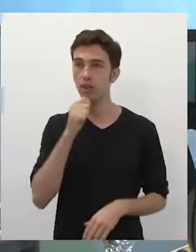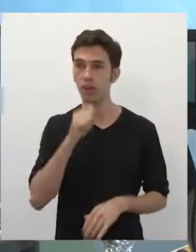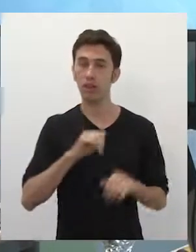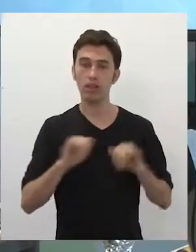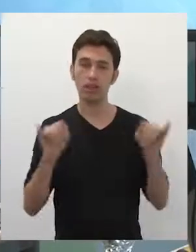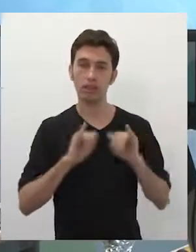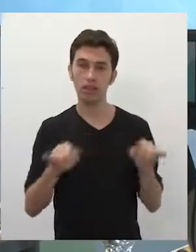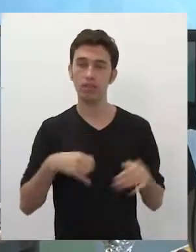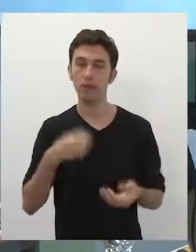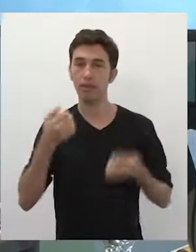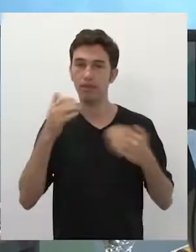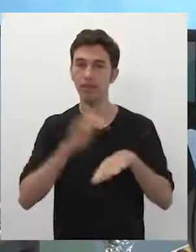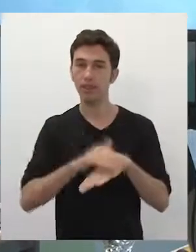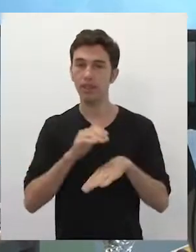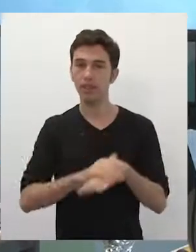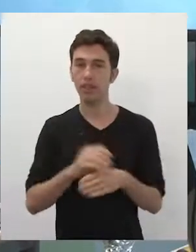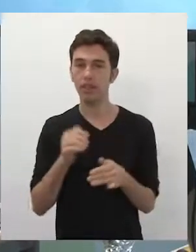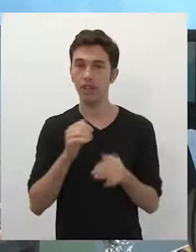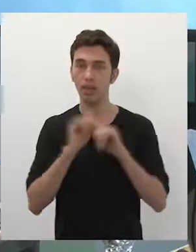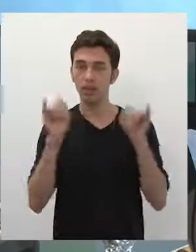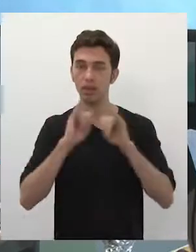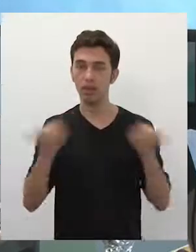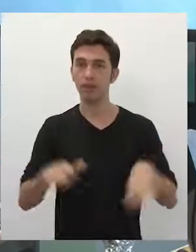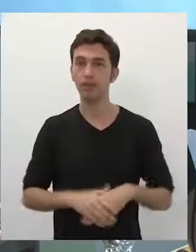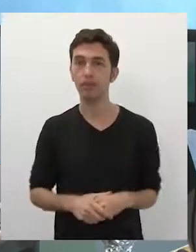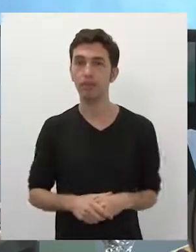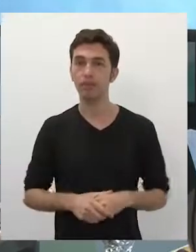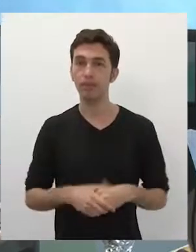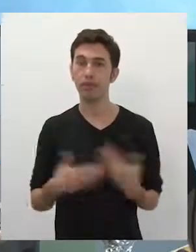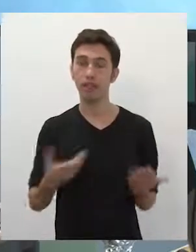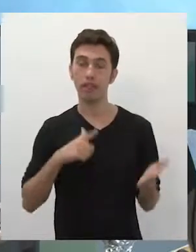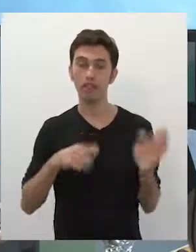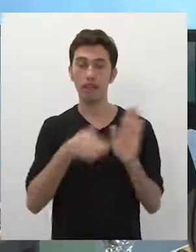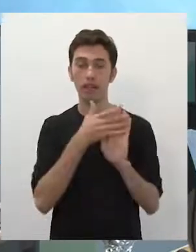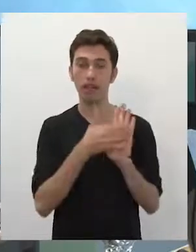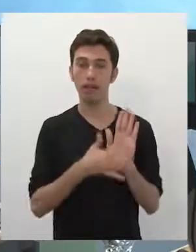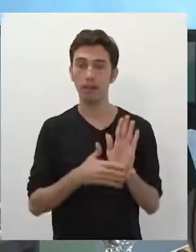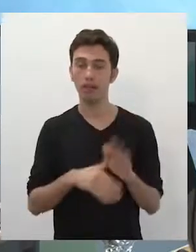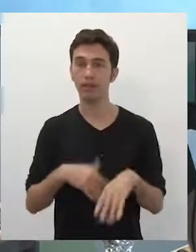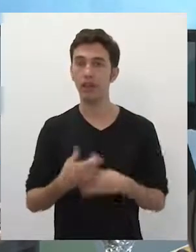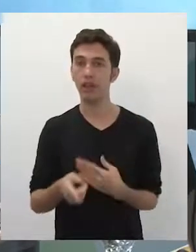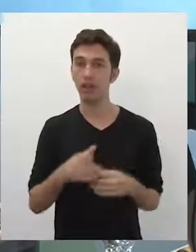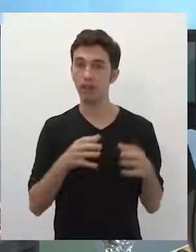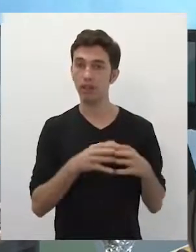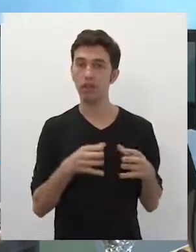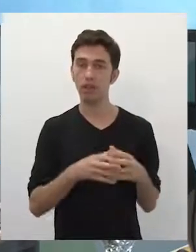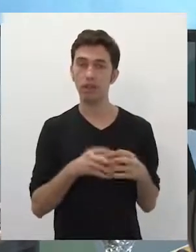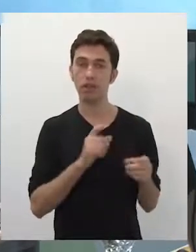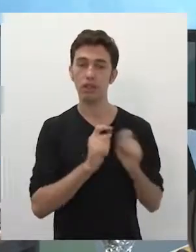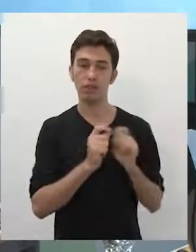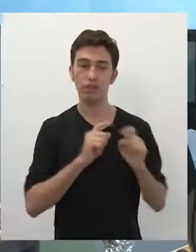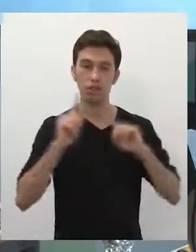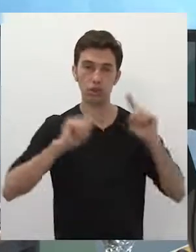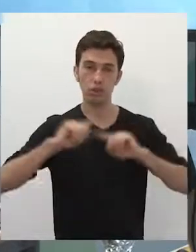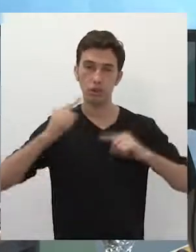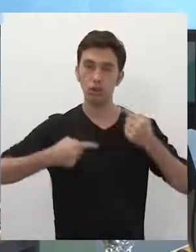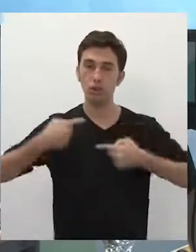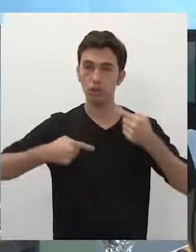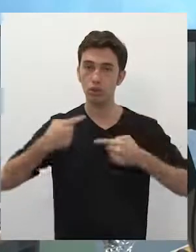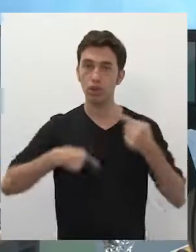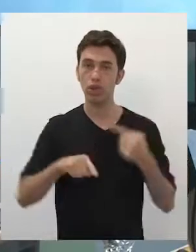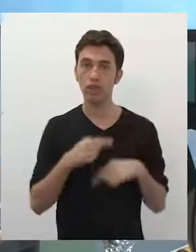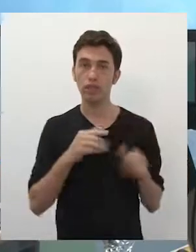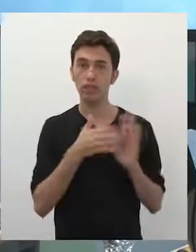sobre a reportagem. Então, primeiro eles têm uma pauta. Então, ali no grupo, né, o grupo vai discutir essa pauta, um assunto que seja